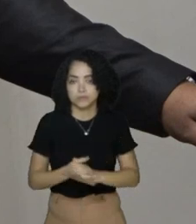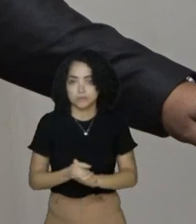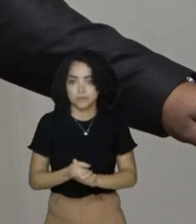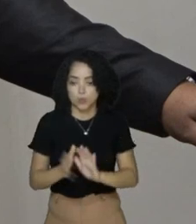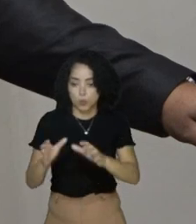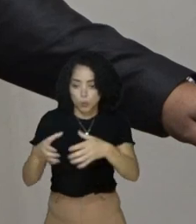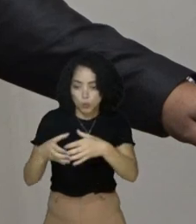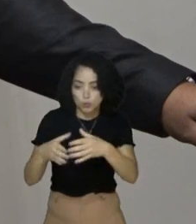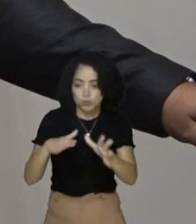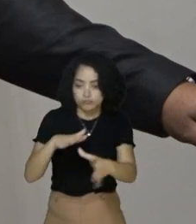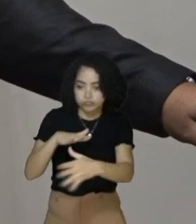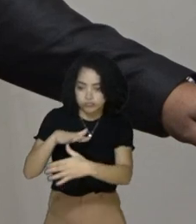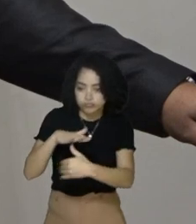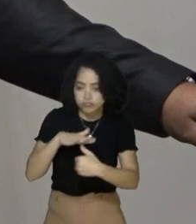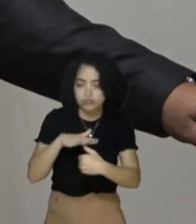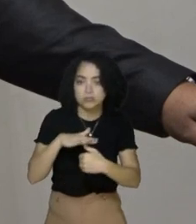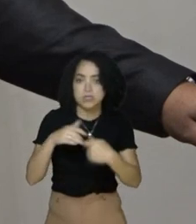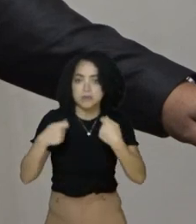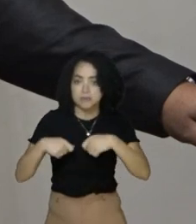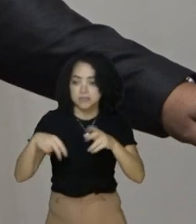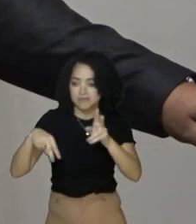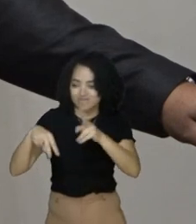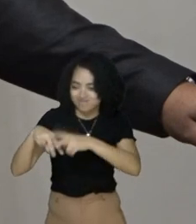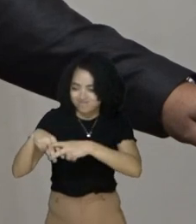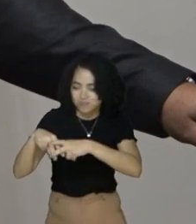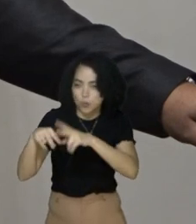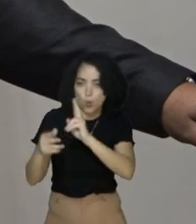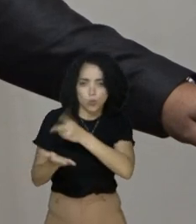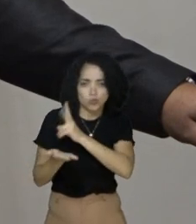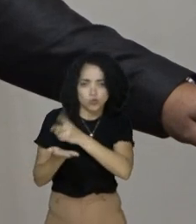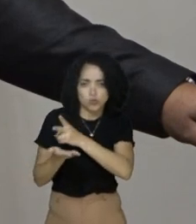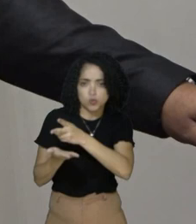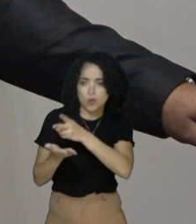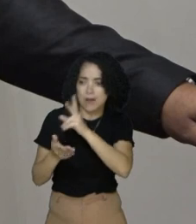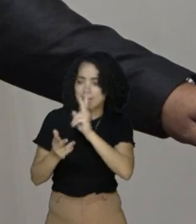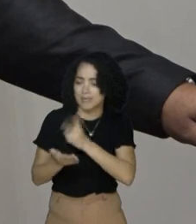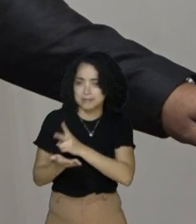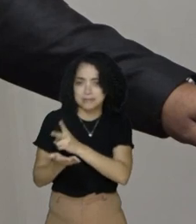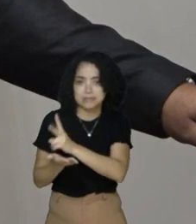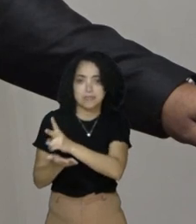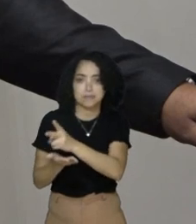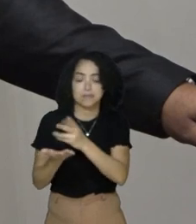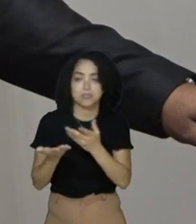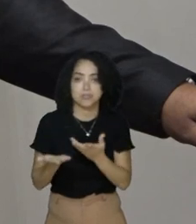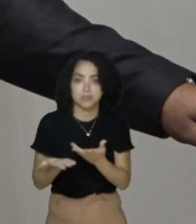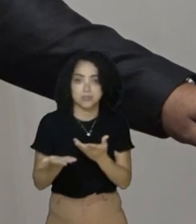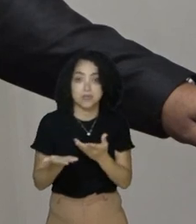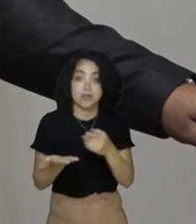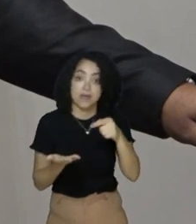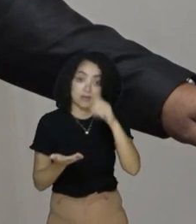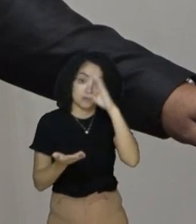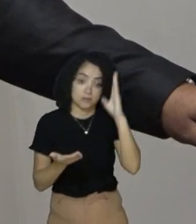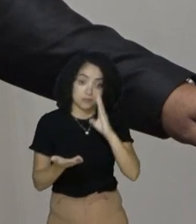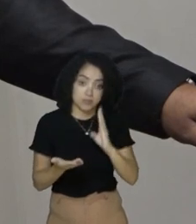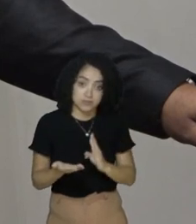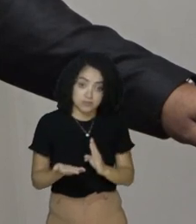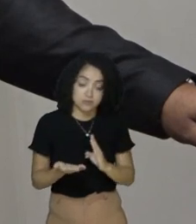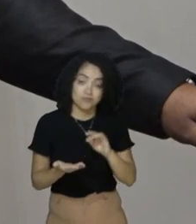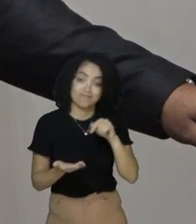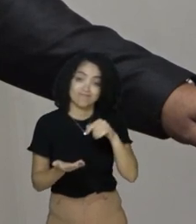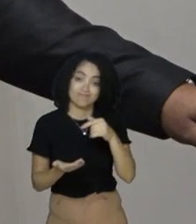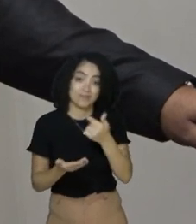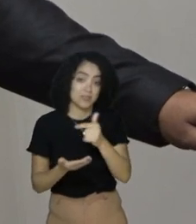que deveriam apodrecer no fundo de uma cela, dando graças a Deus que no Brasil não existe a